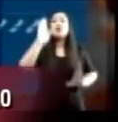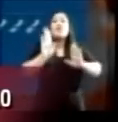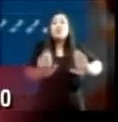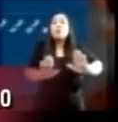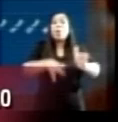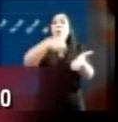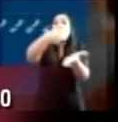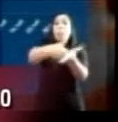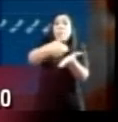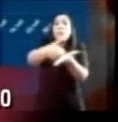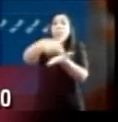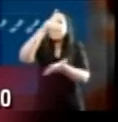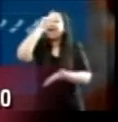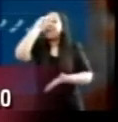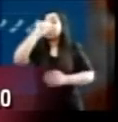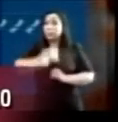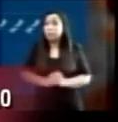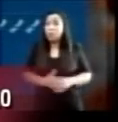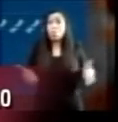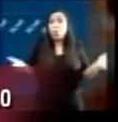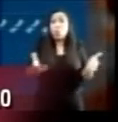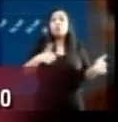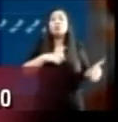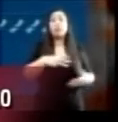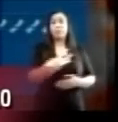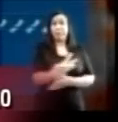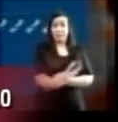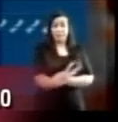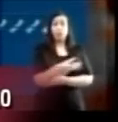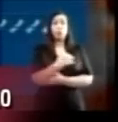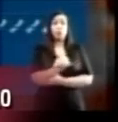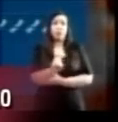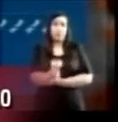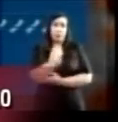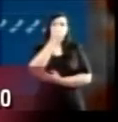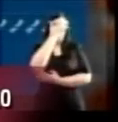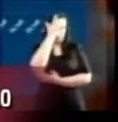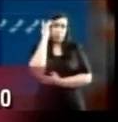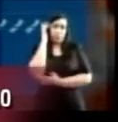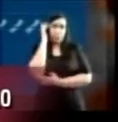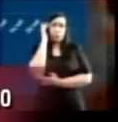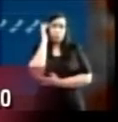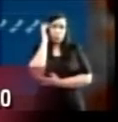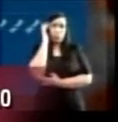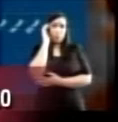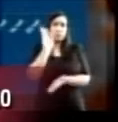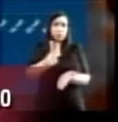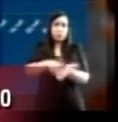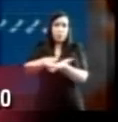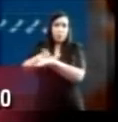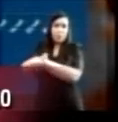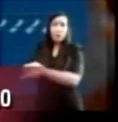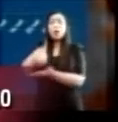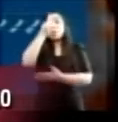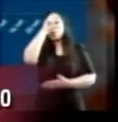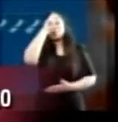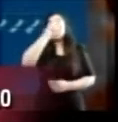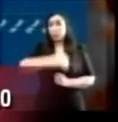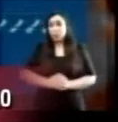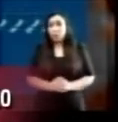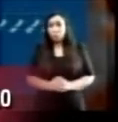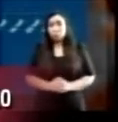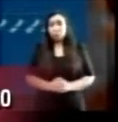internados. Nós estamos hoje com 305 pacientes internados, né?